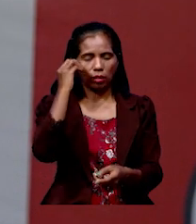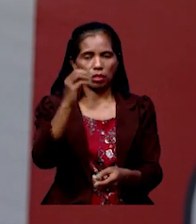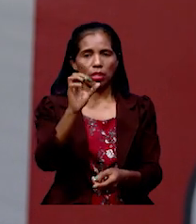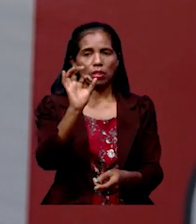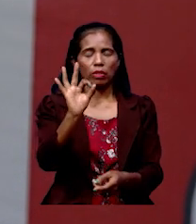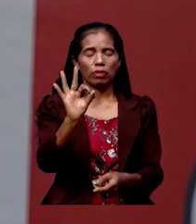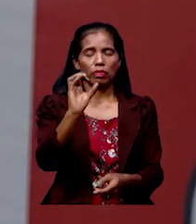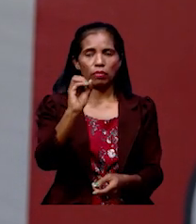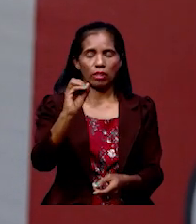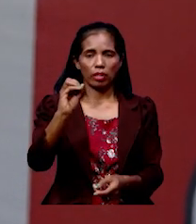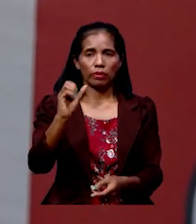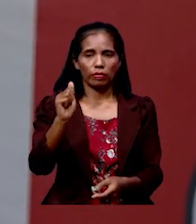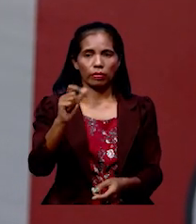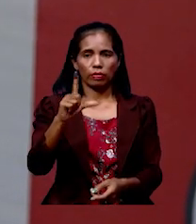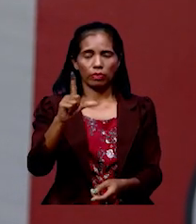Mesmo que